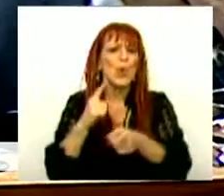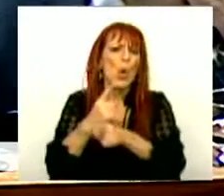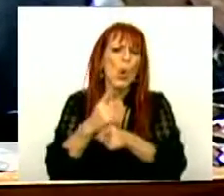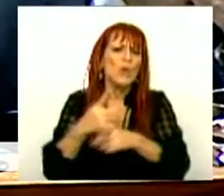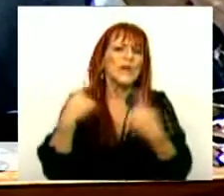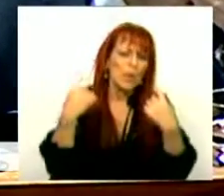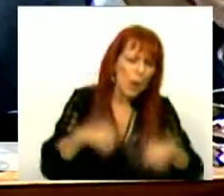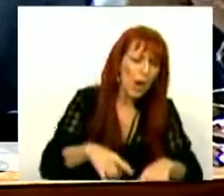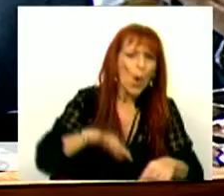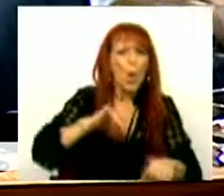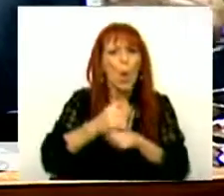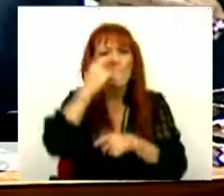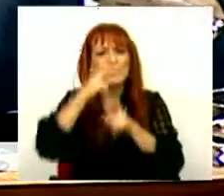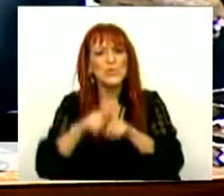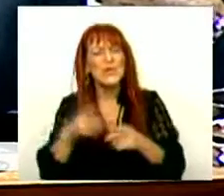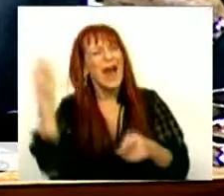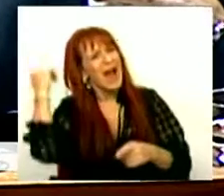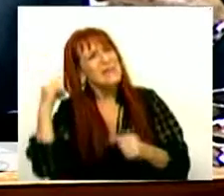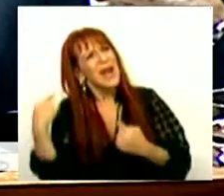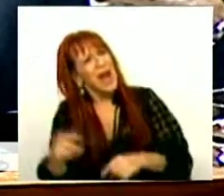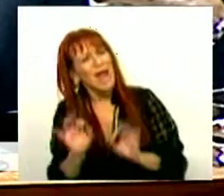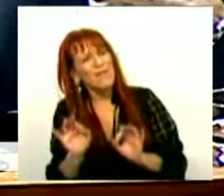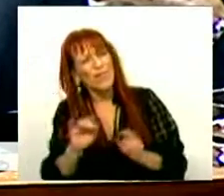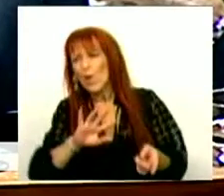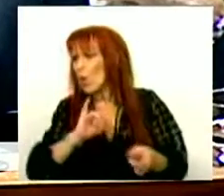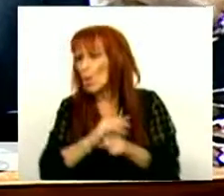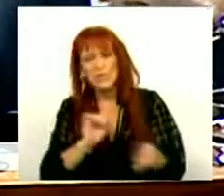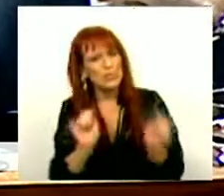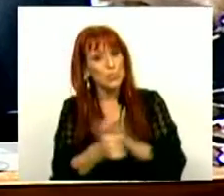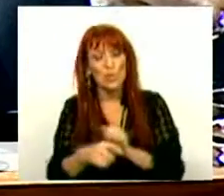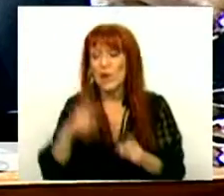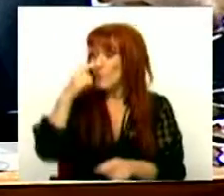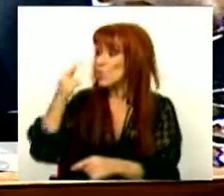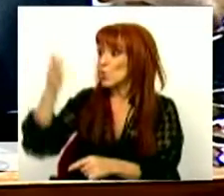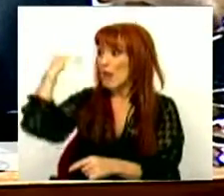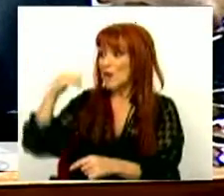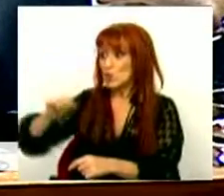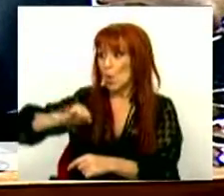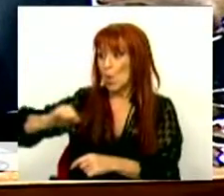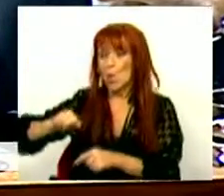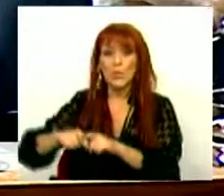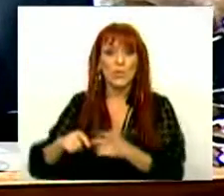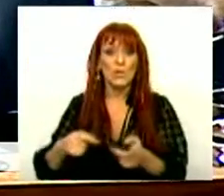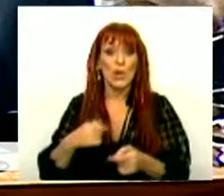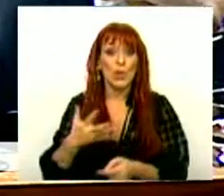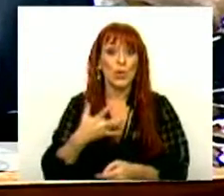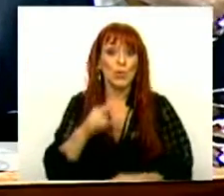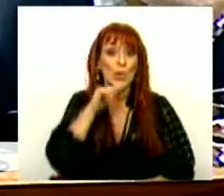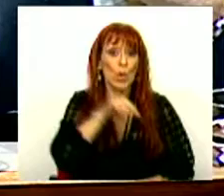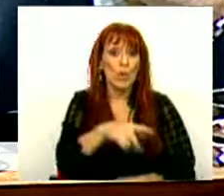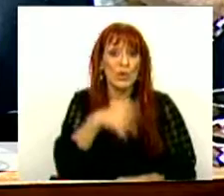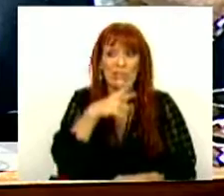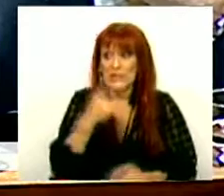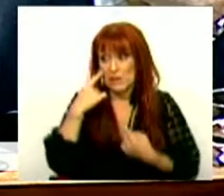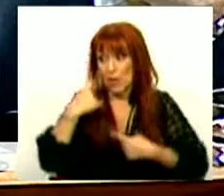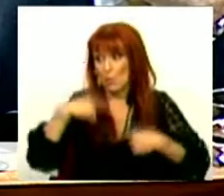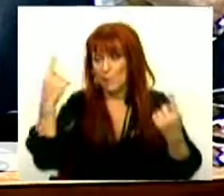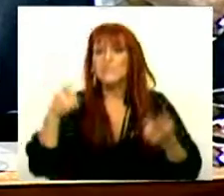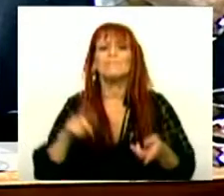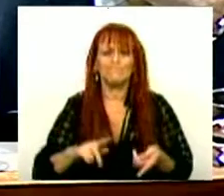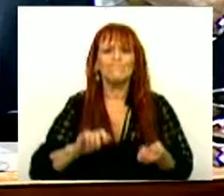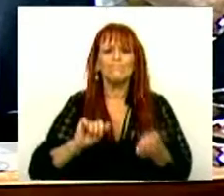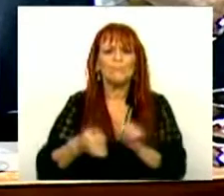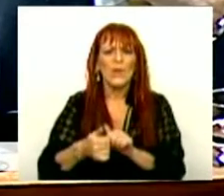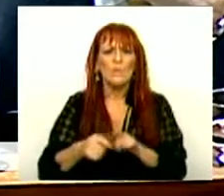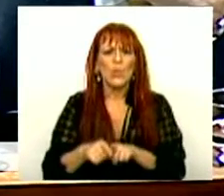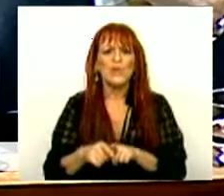a ser, houve pessoas que eram e que deixaram de ser, houve pessoas que na altura foram contra, como por exemplo o Dr. Rui Rio, mas que já disse publicamente que passou a